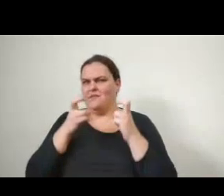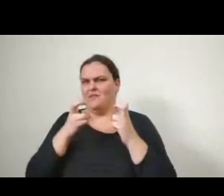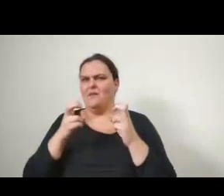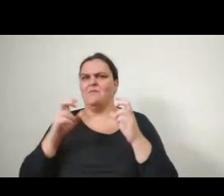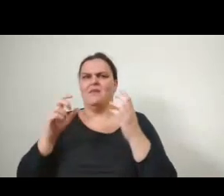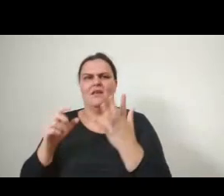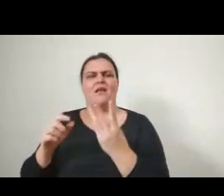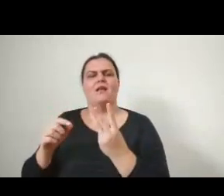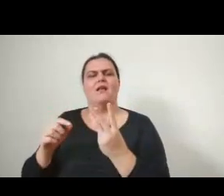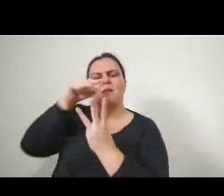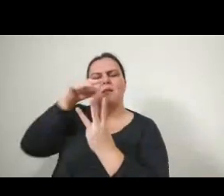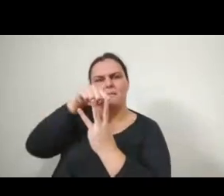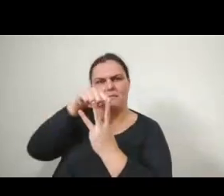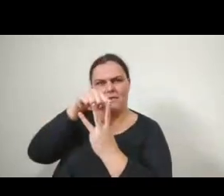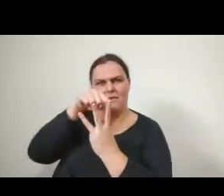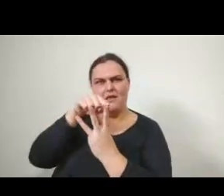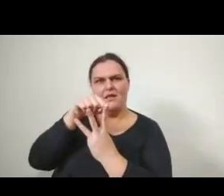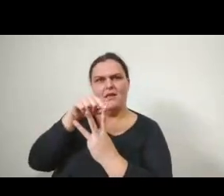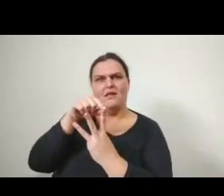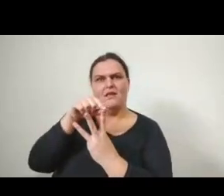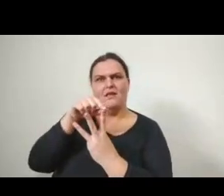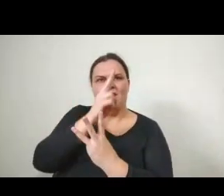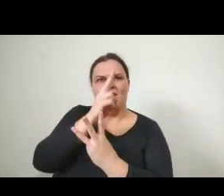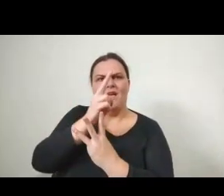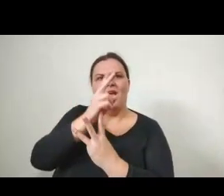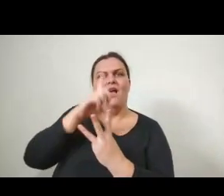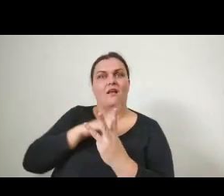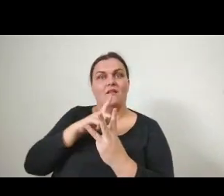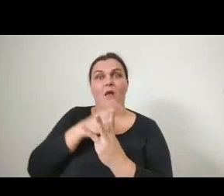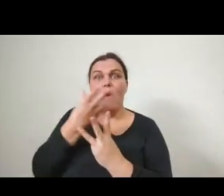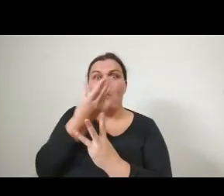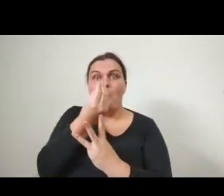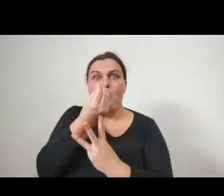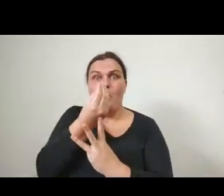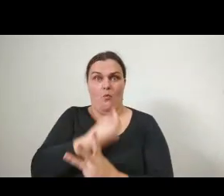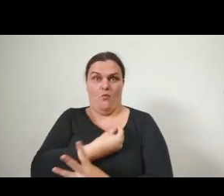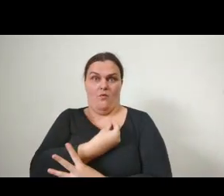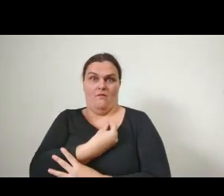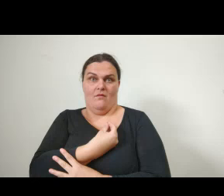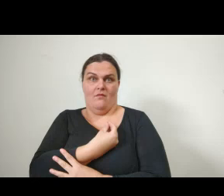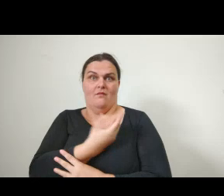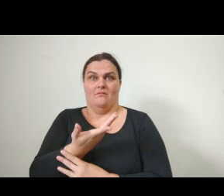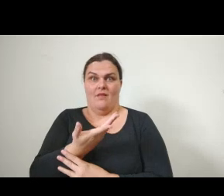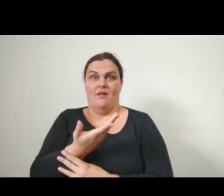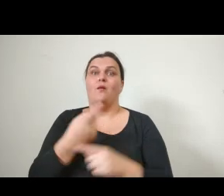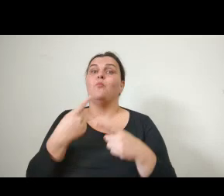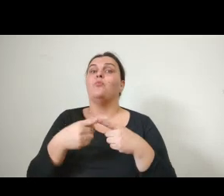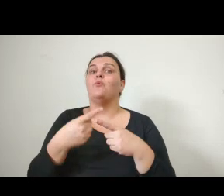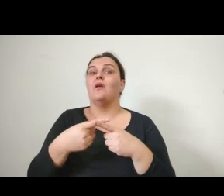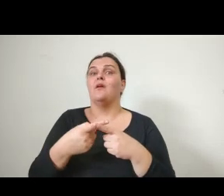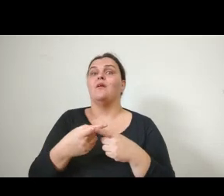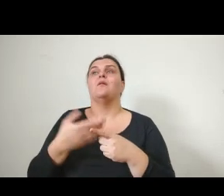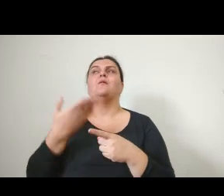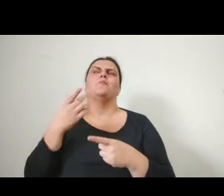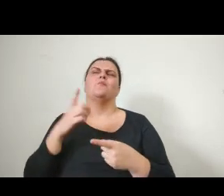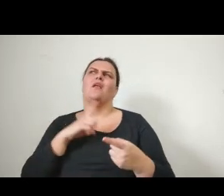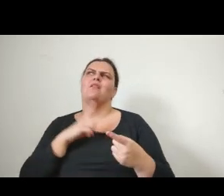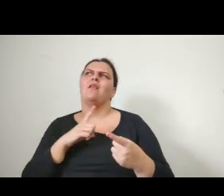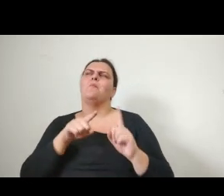nesses hábitats. É aquilo que eu falei, né? Com a mudança da temperatura, com a mudança da disponibilidade de água,